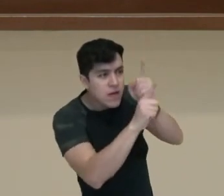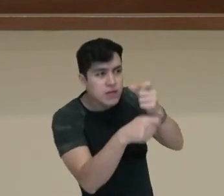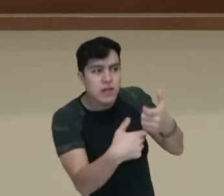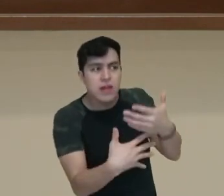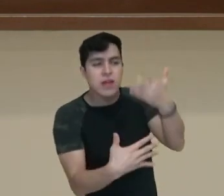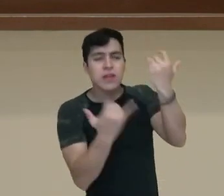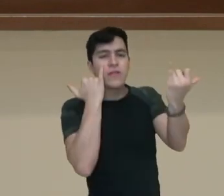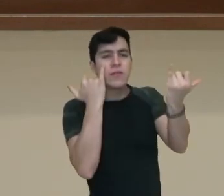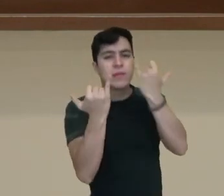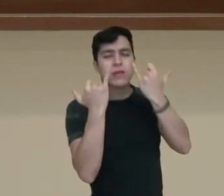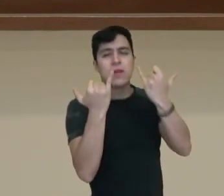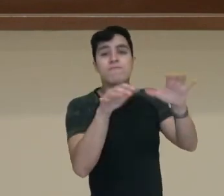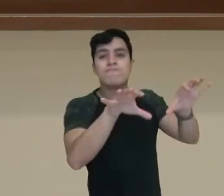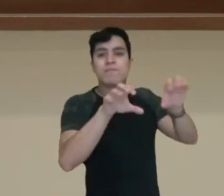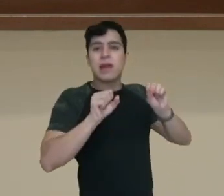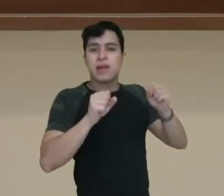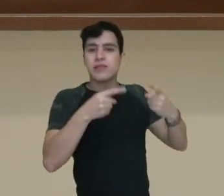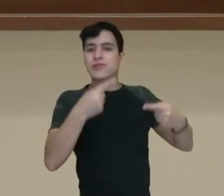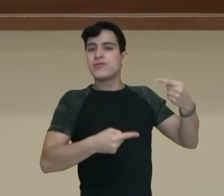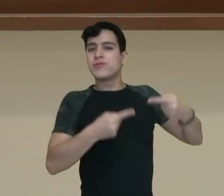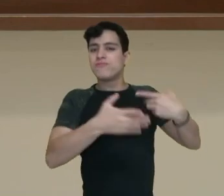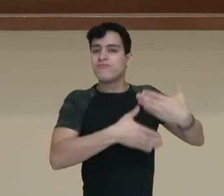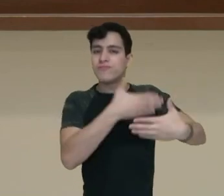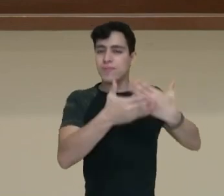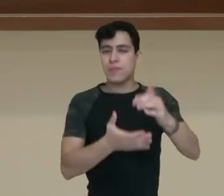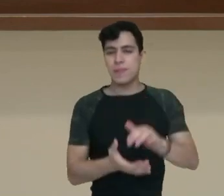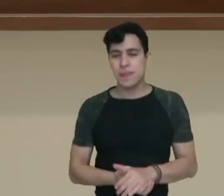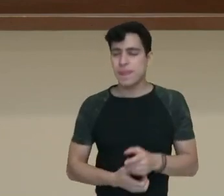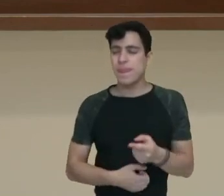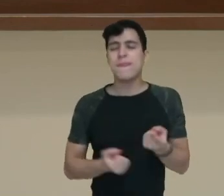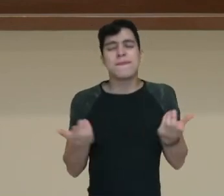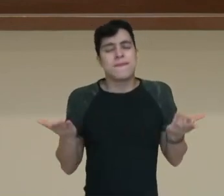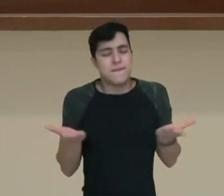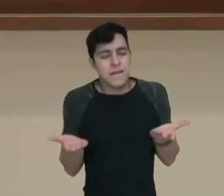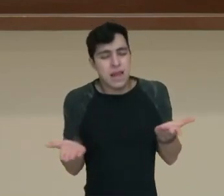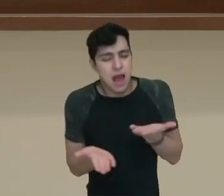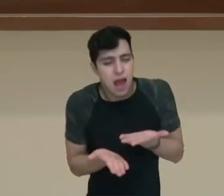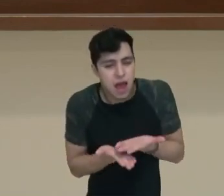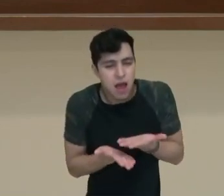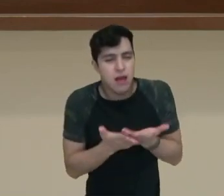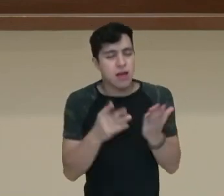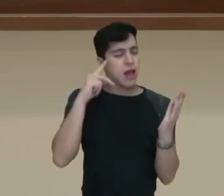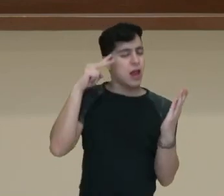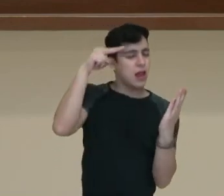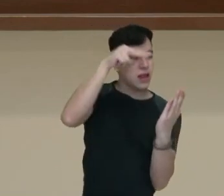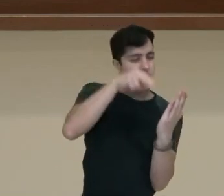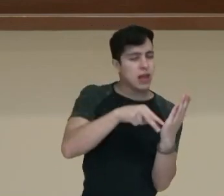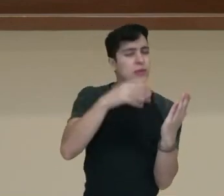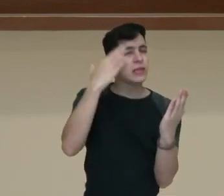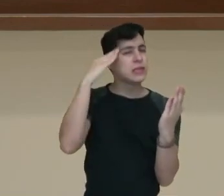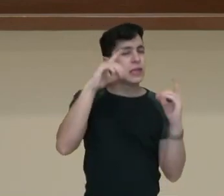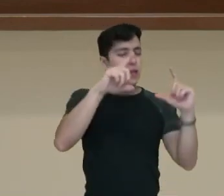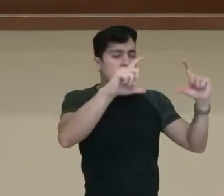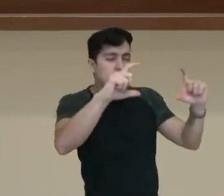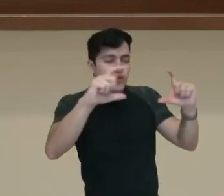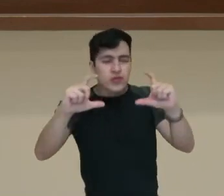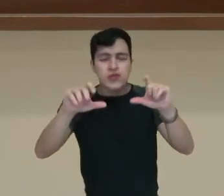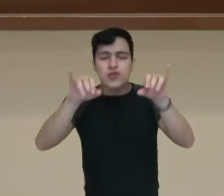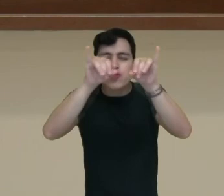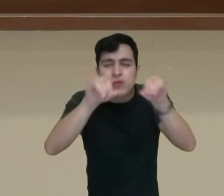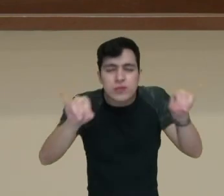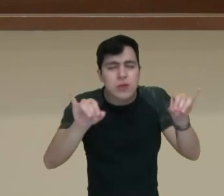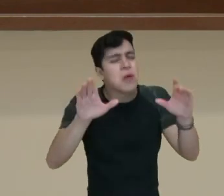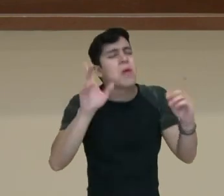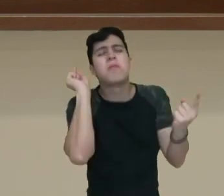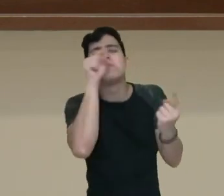trabalhar e discutir. Então, na aula de hoje, nós lemos e interpretamos o trecho de uma notícia, identificamos a finalidade de